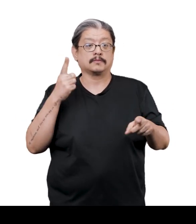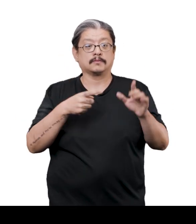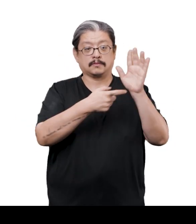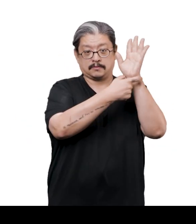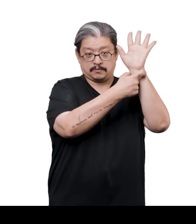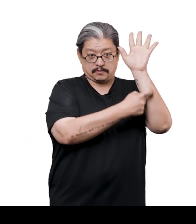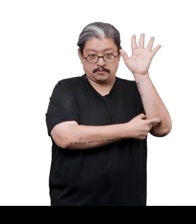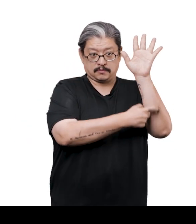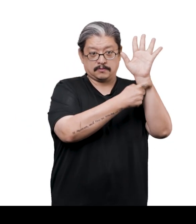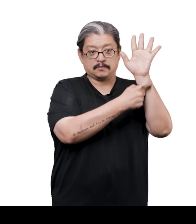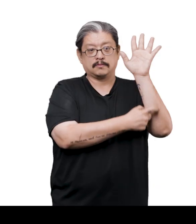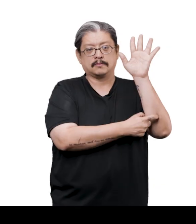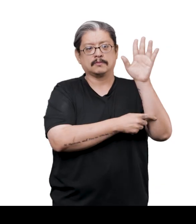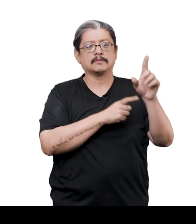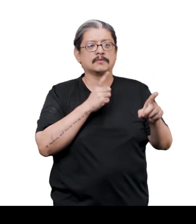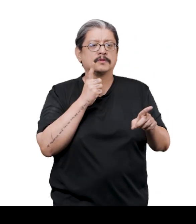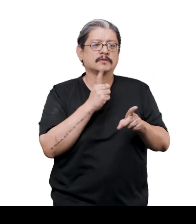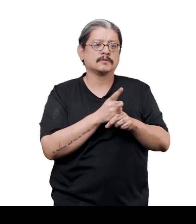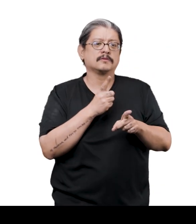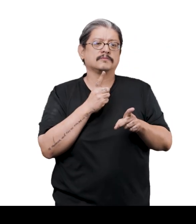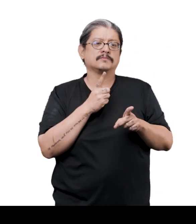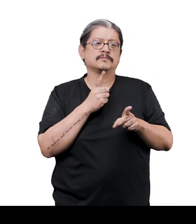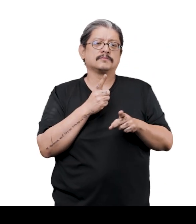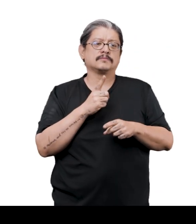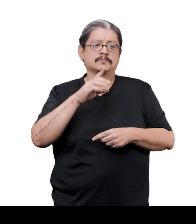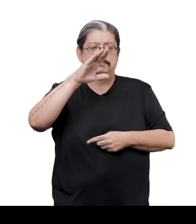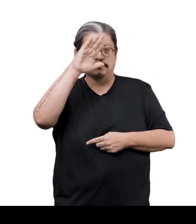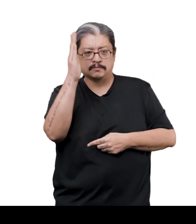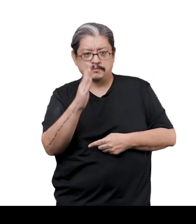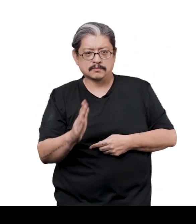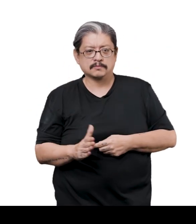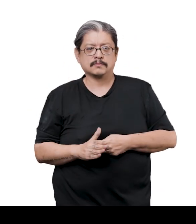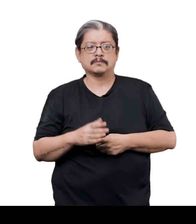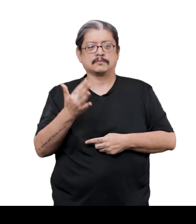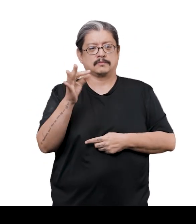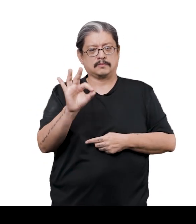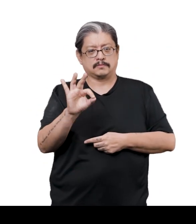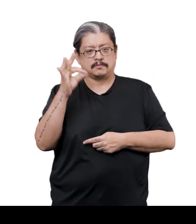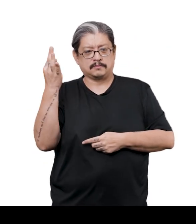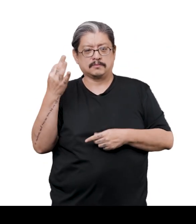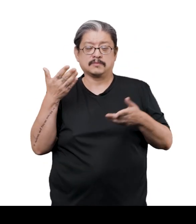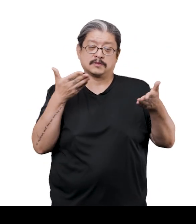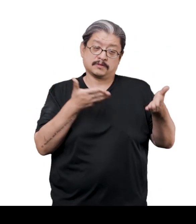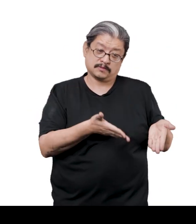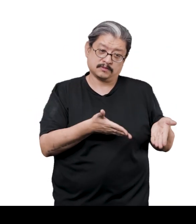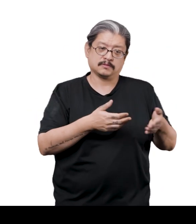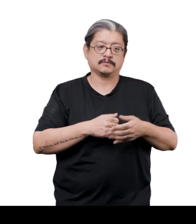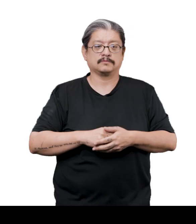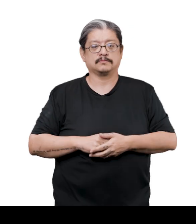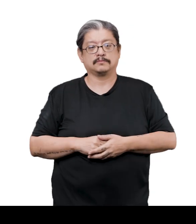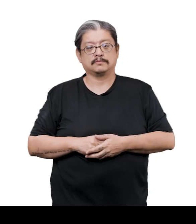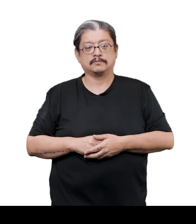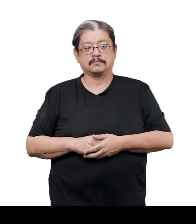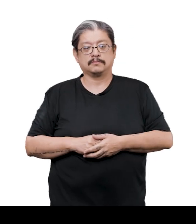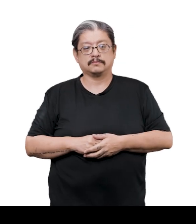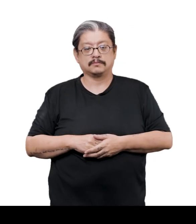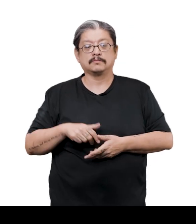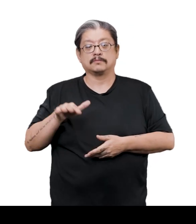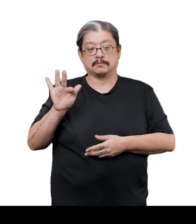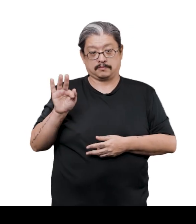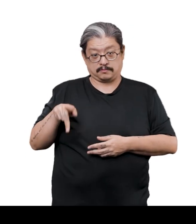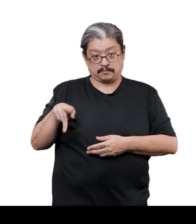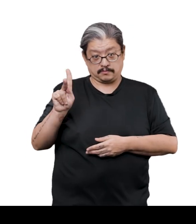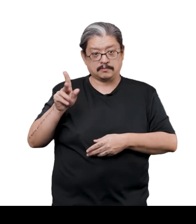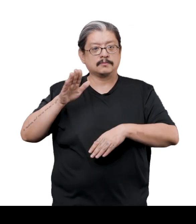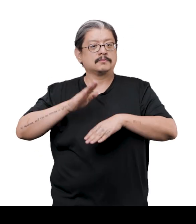Rochelle, uma comuna localizada na costa atlântica francesa. Nessas obras, Krasberg aplicava tinta de